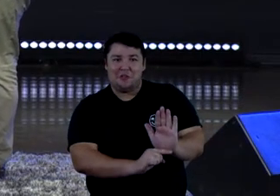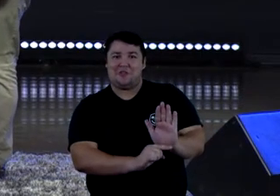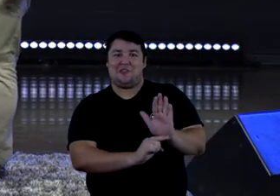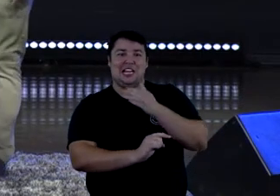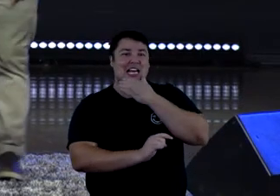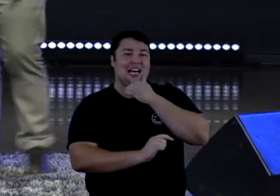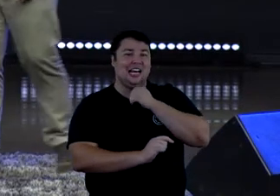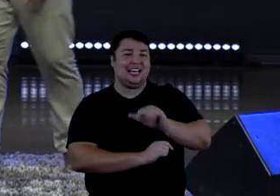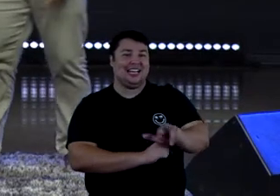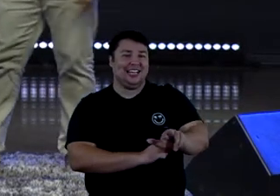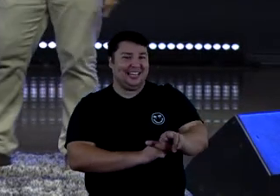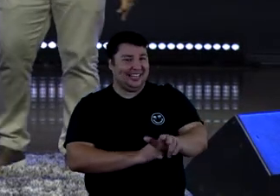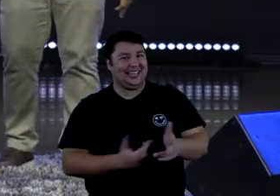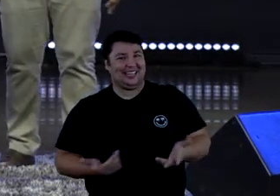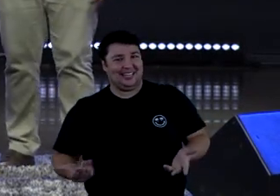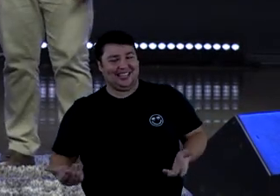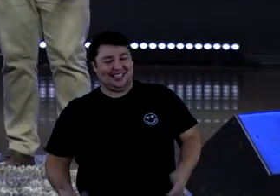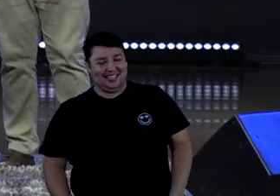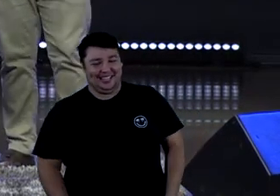irmã?